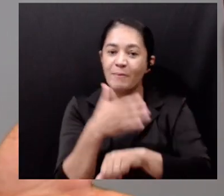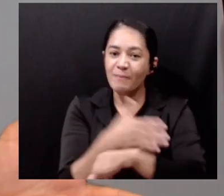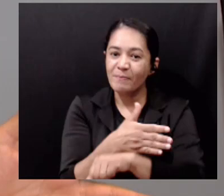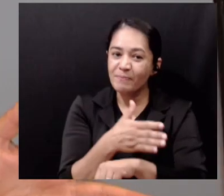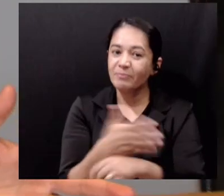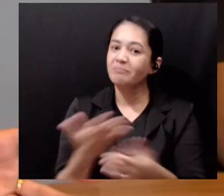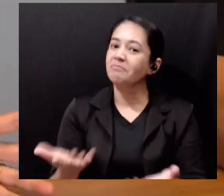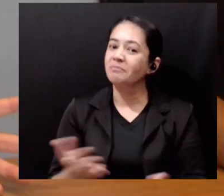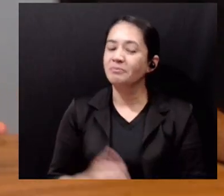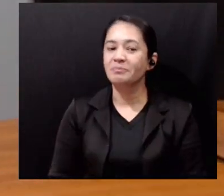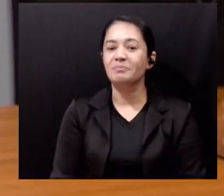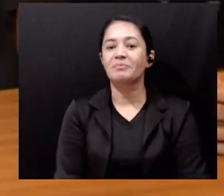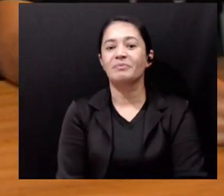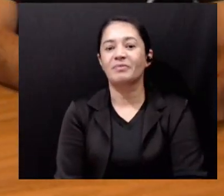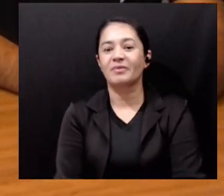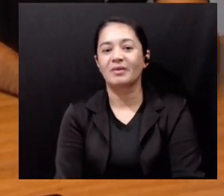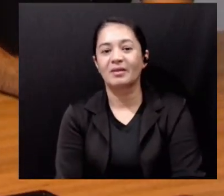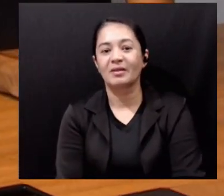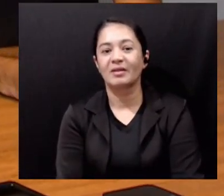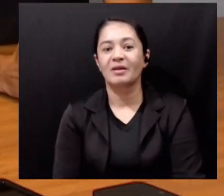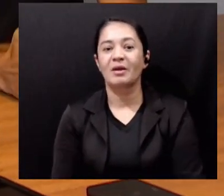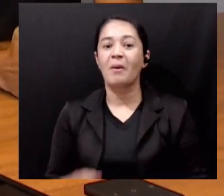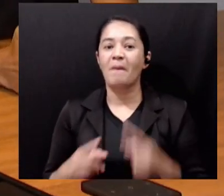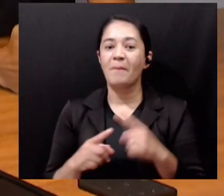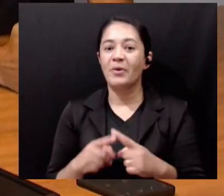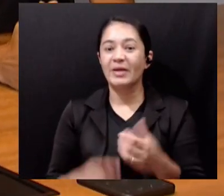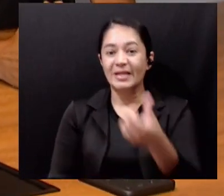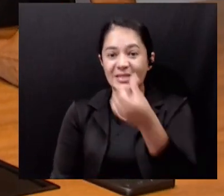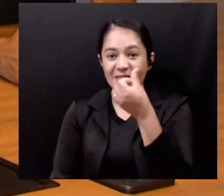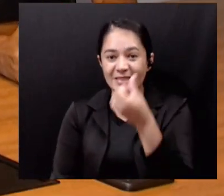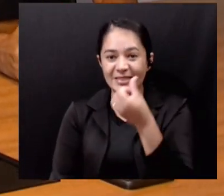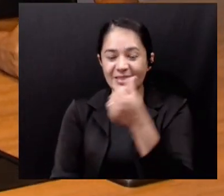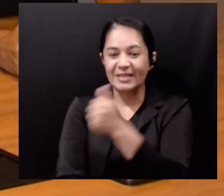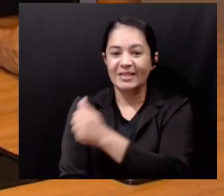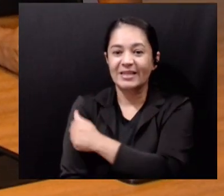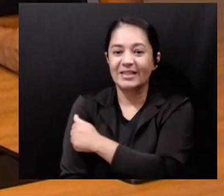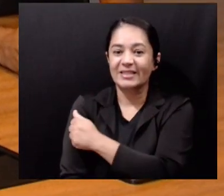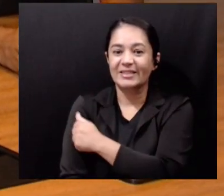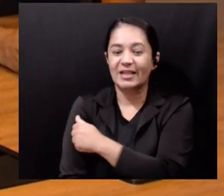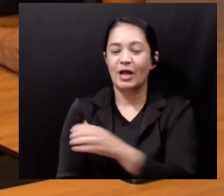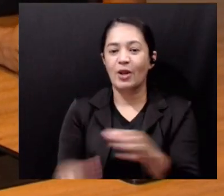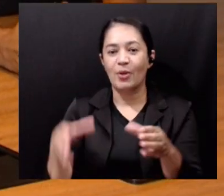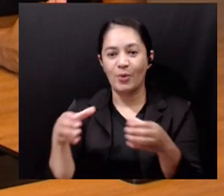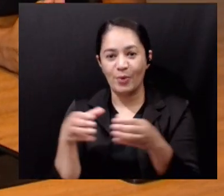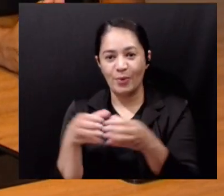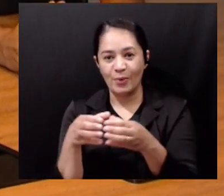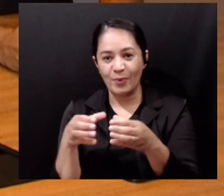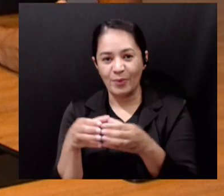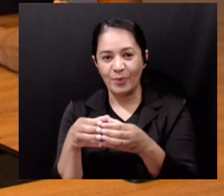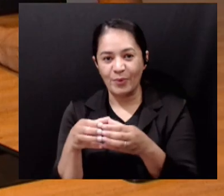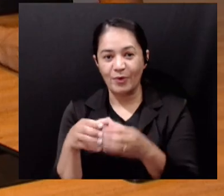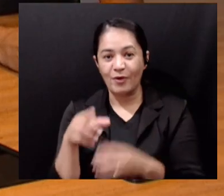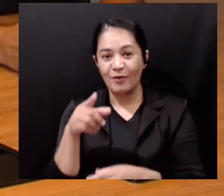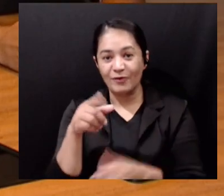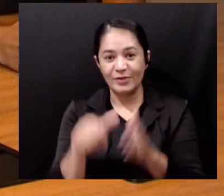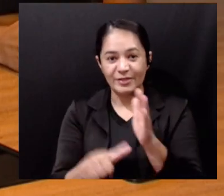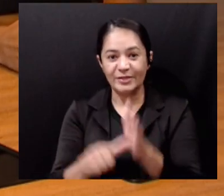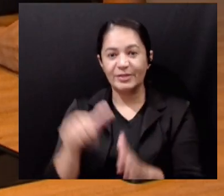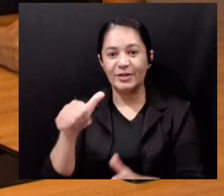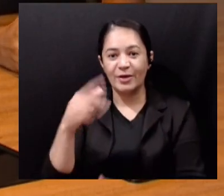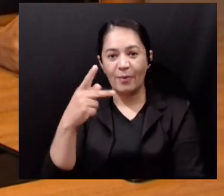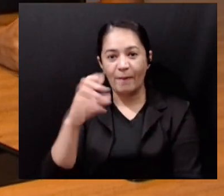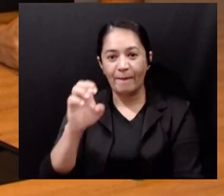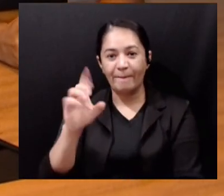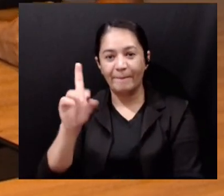porque na verdade são 6, não é? Sim. Que fazem parte da equipe de vocês. Você é o Pedro, é isso? Sou o Pedro. Um prazer. E